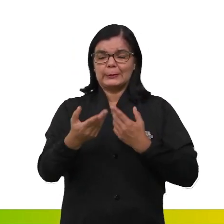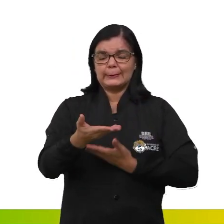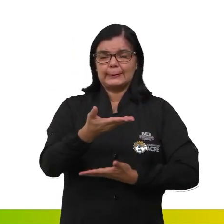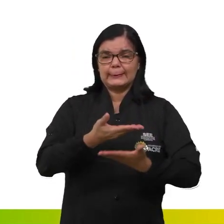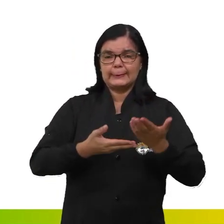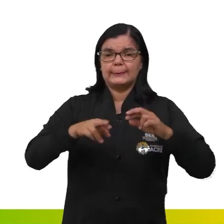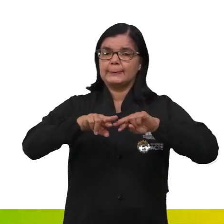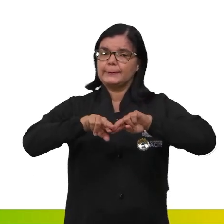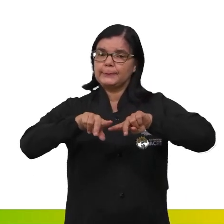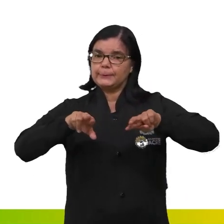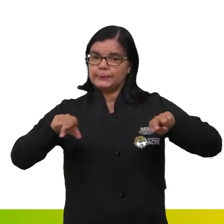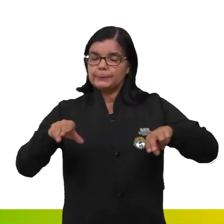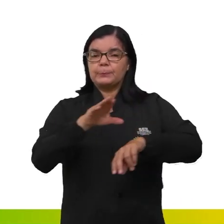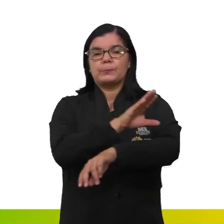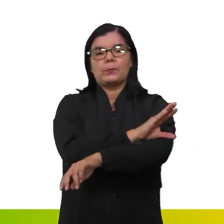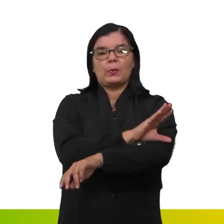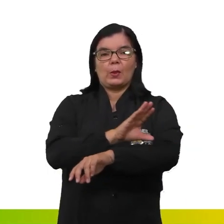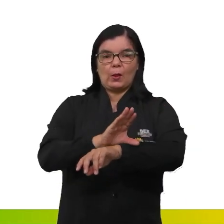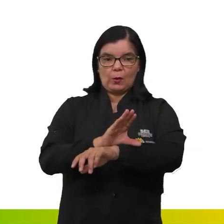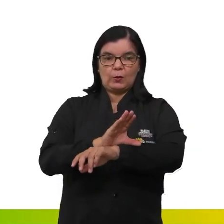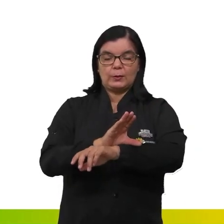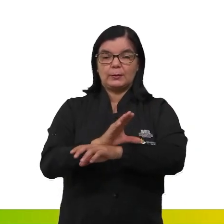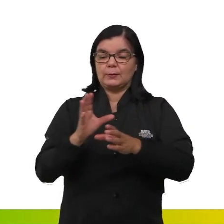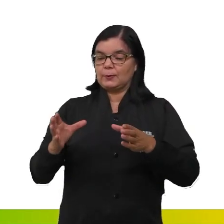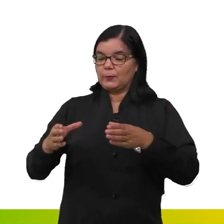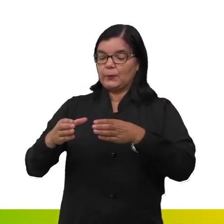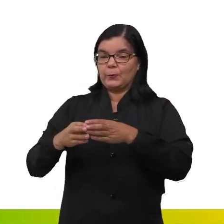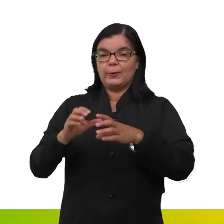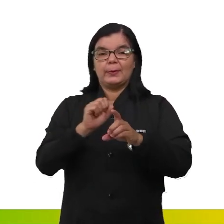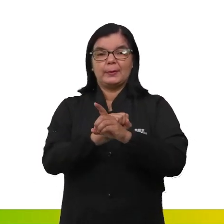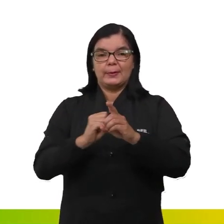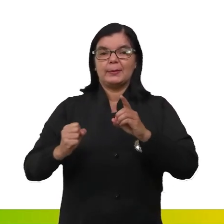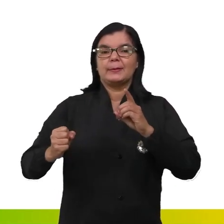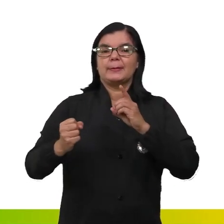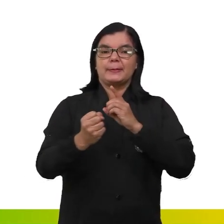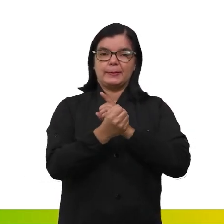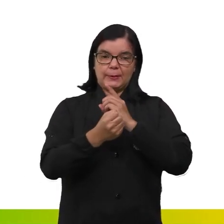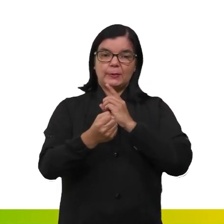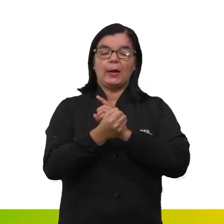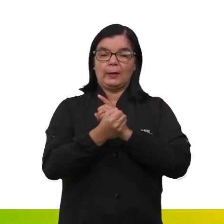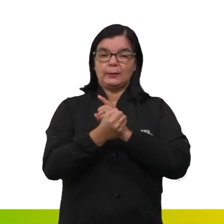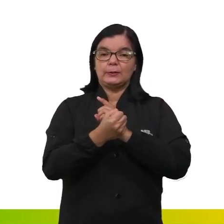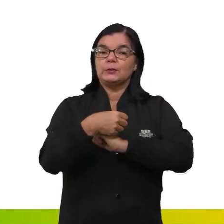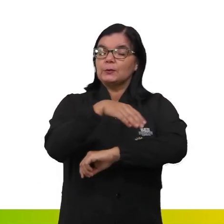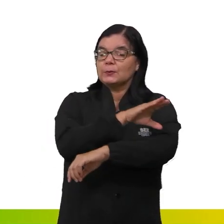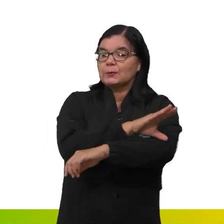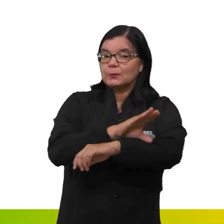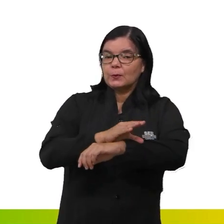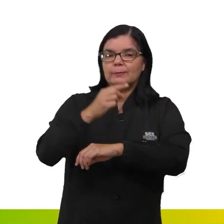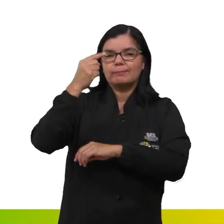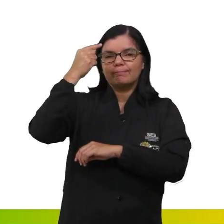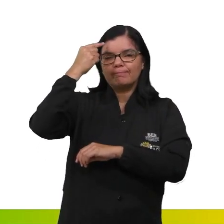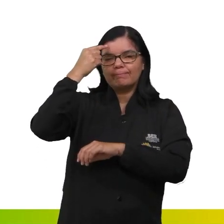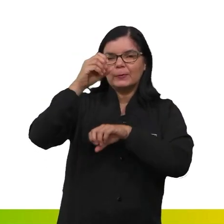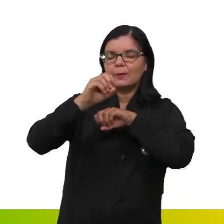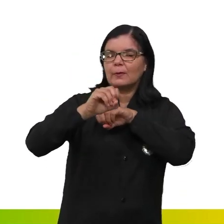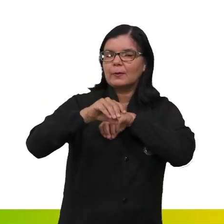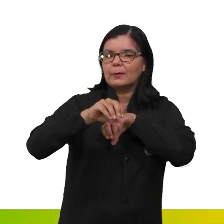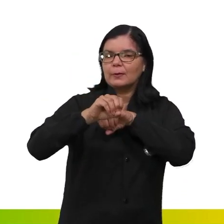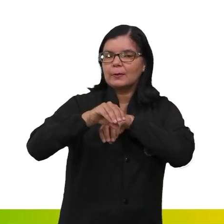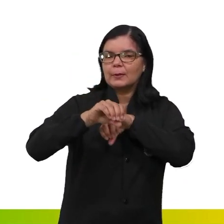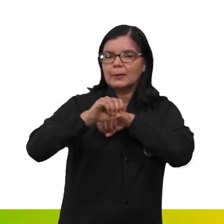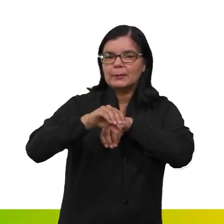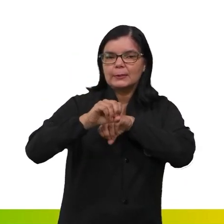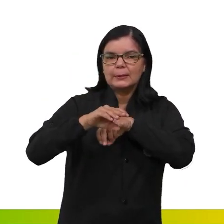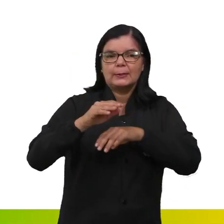interação de diversas culturas, etnias, classes sociais e padrões culturais, com reflexo